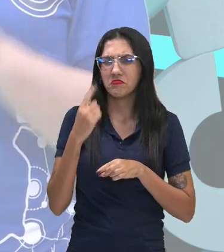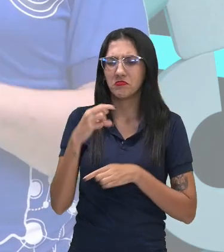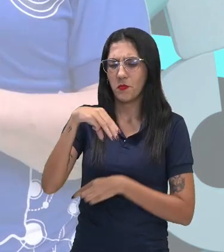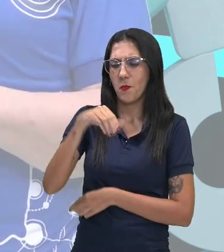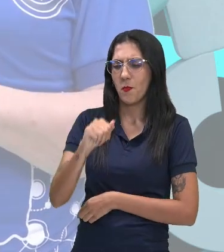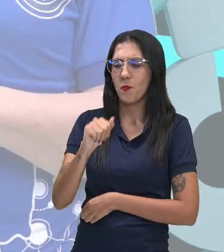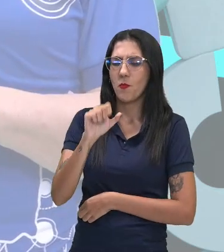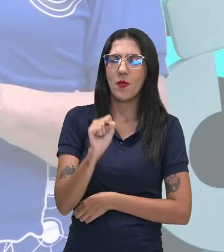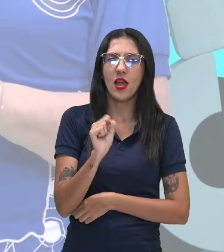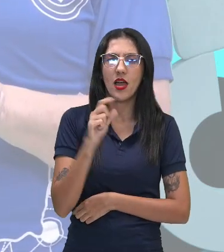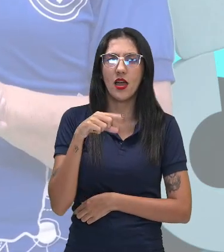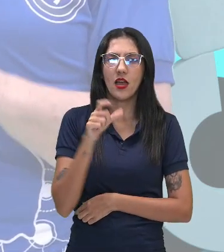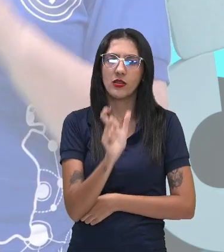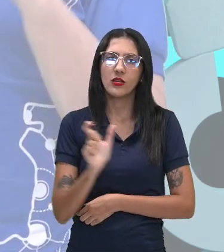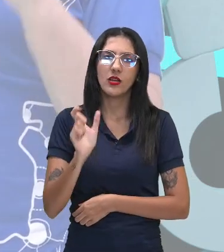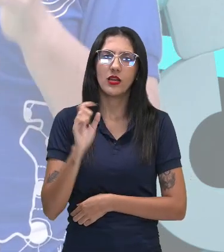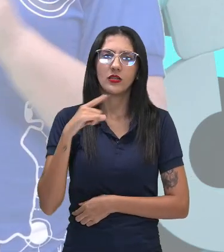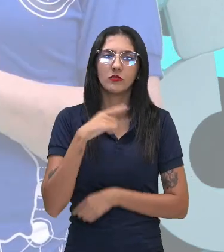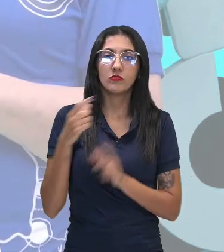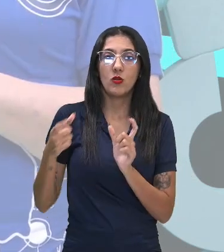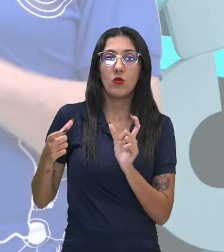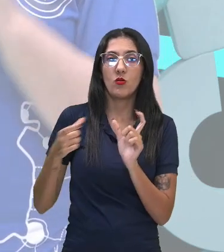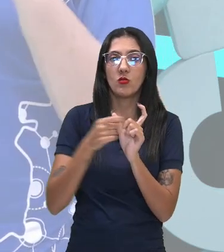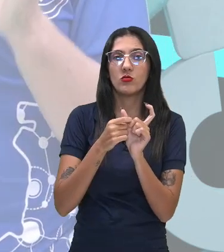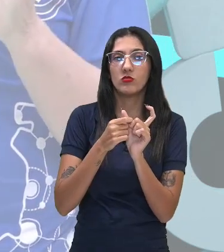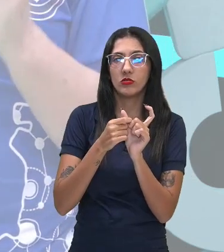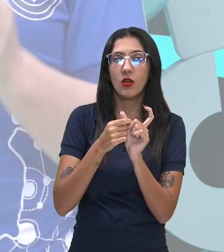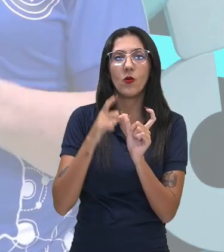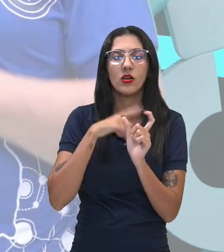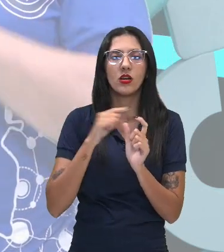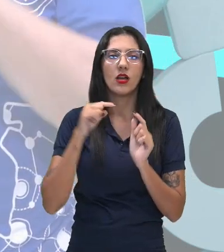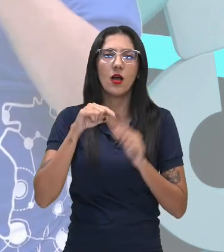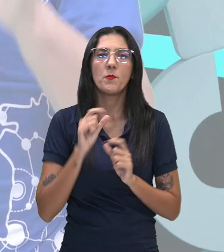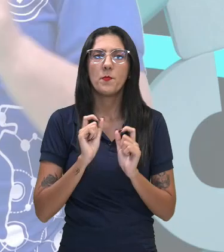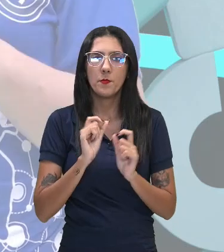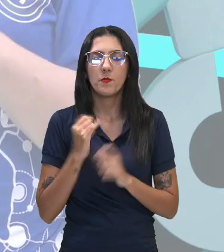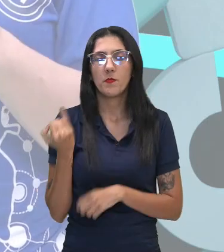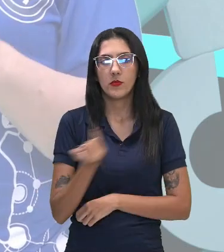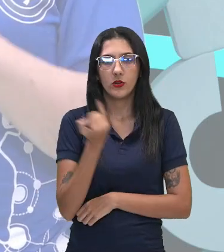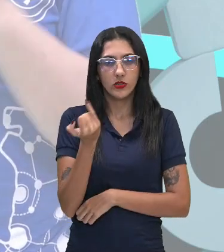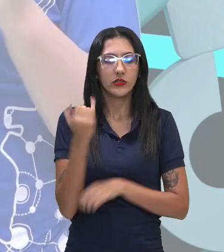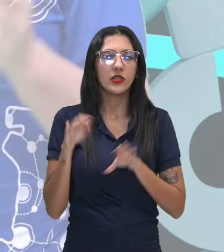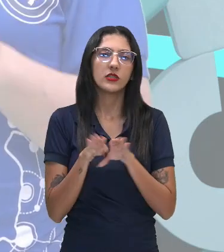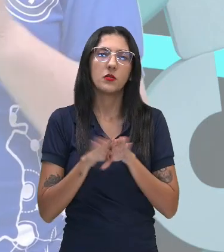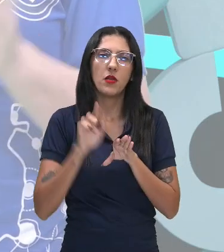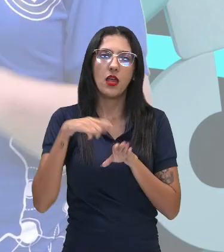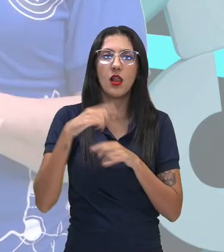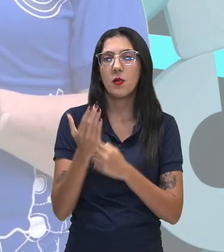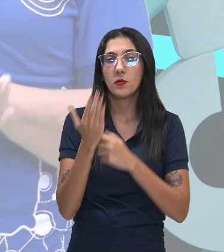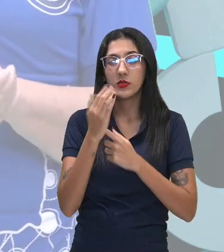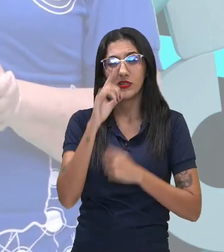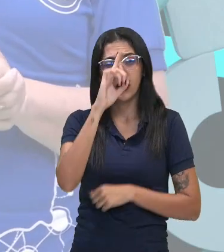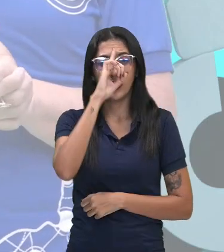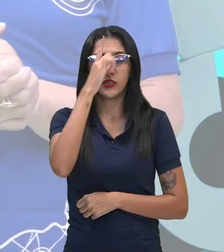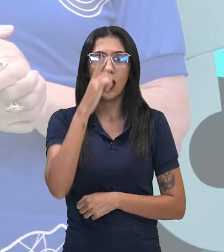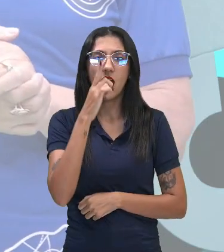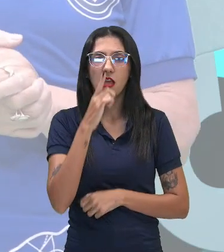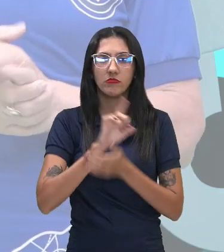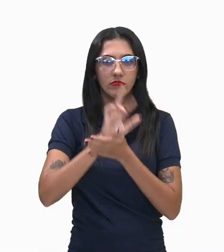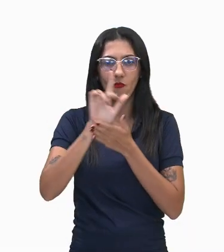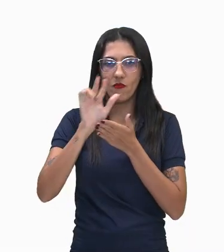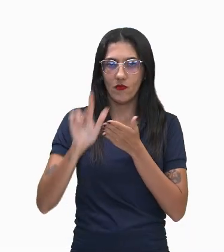é uma conjunção que é importante também, que vai trazendo as ideias contraditórias aí,